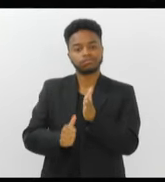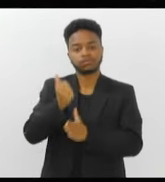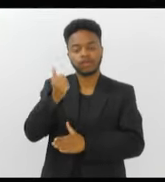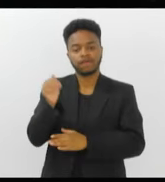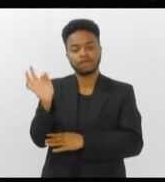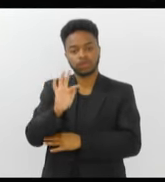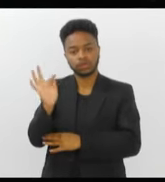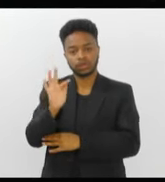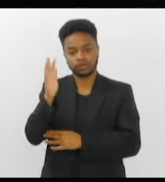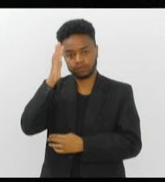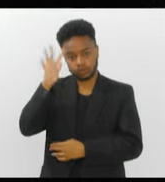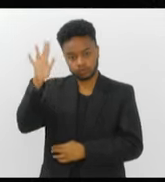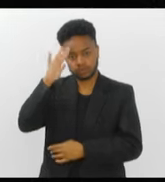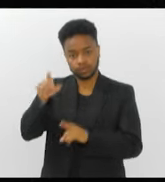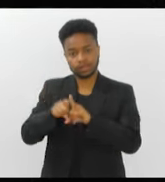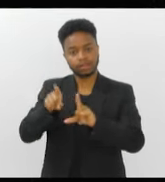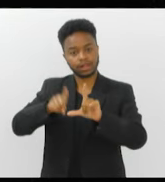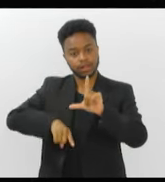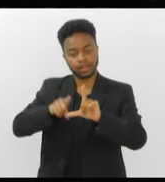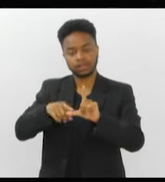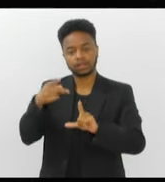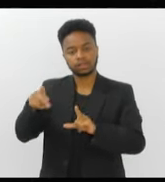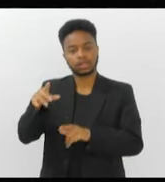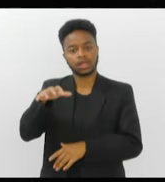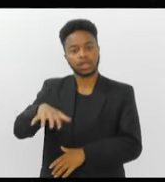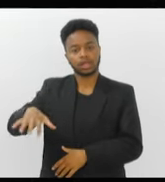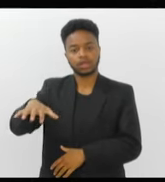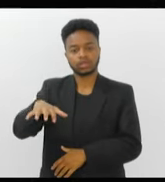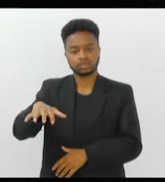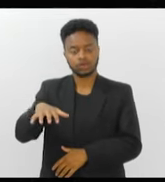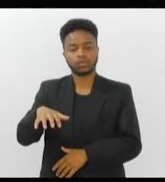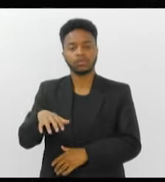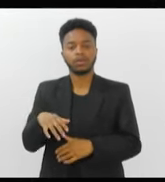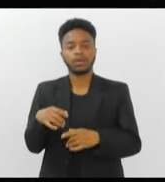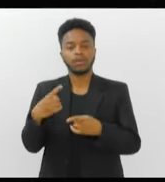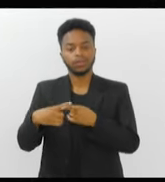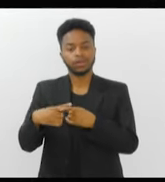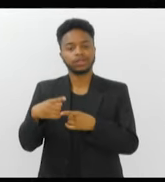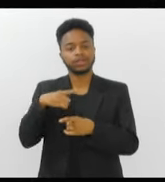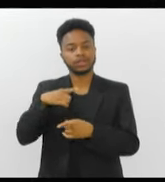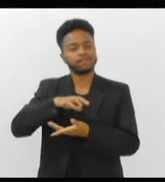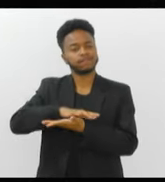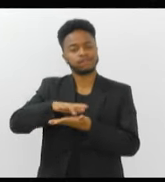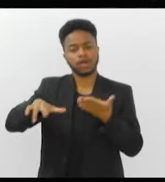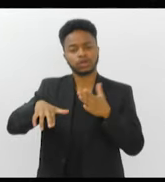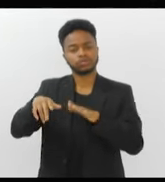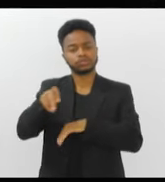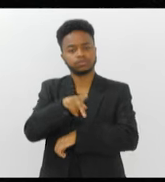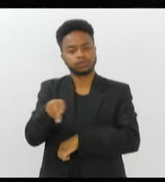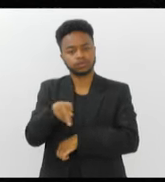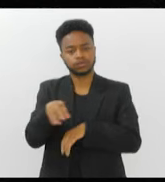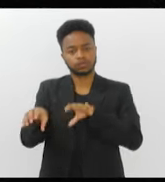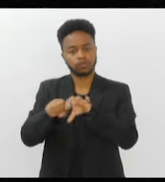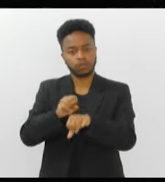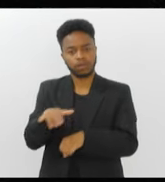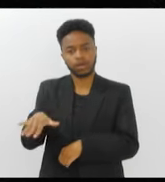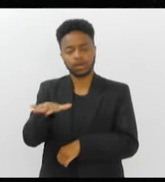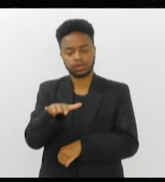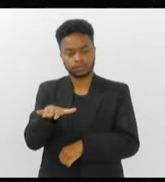região, a antiga Fafima, lá para Macaé, que formou tantas gerações de professores.